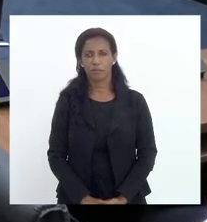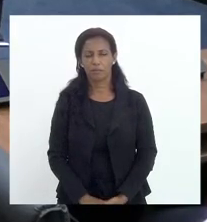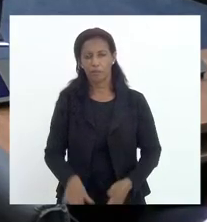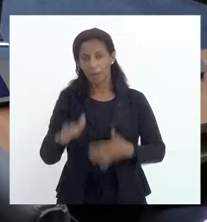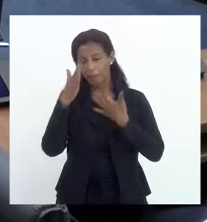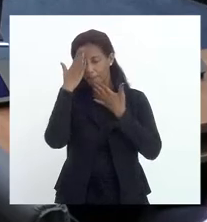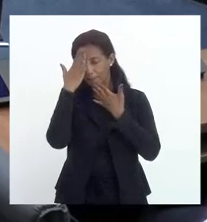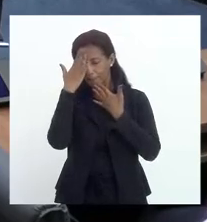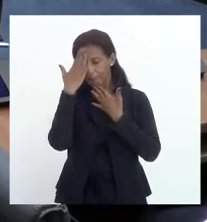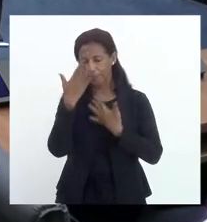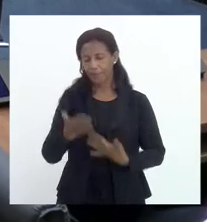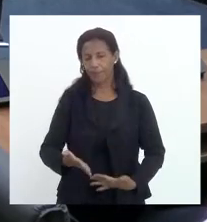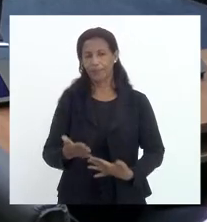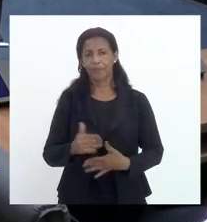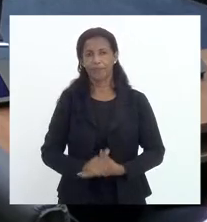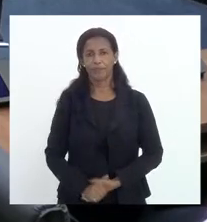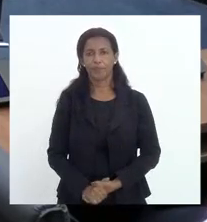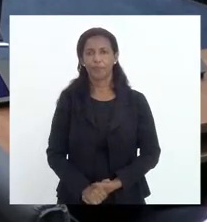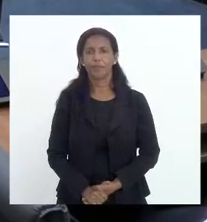Obrigado,